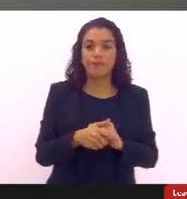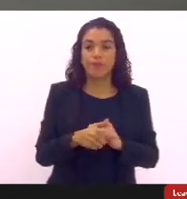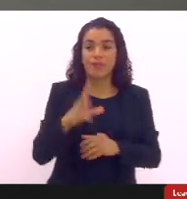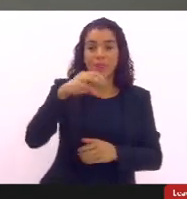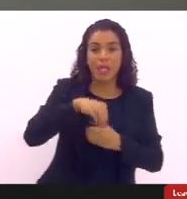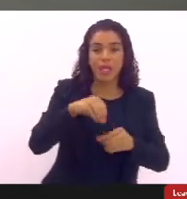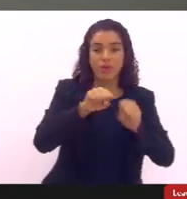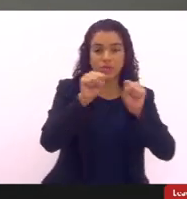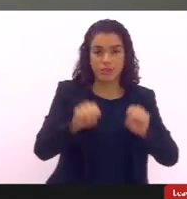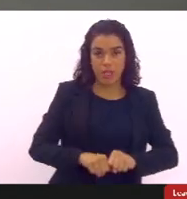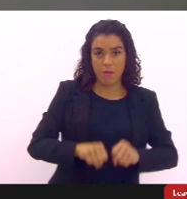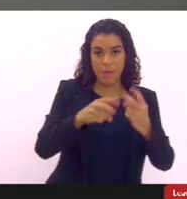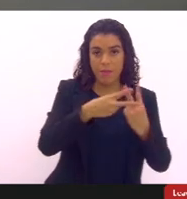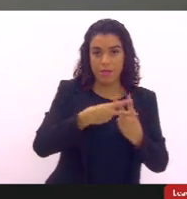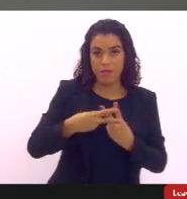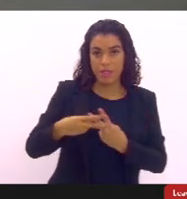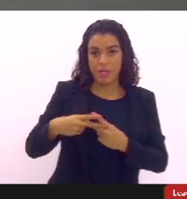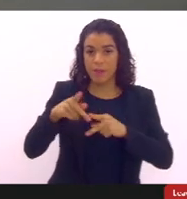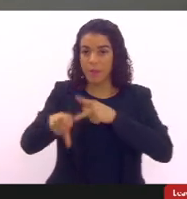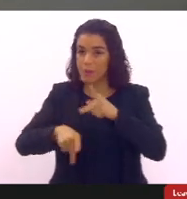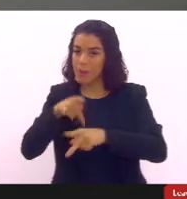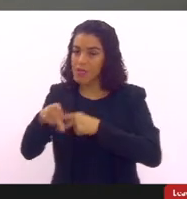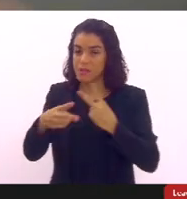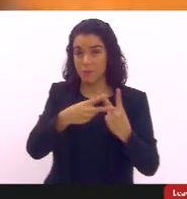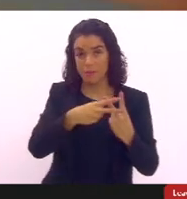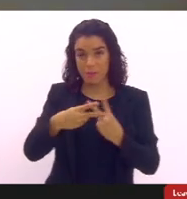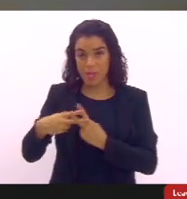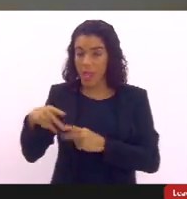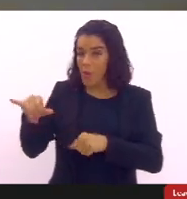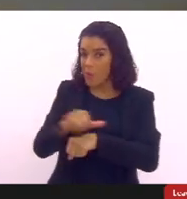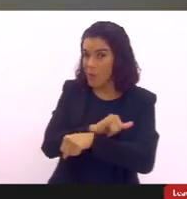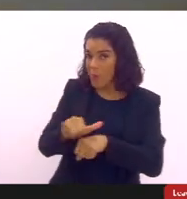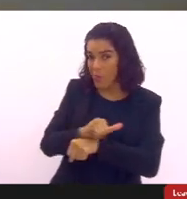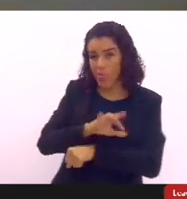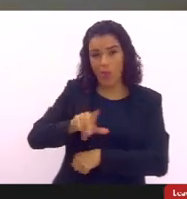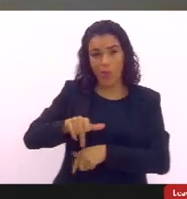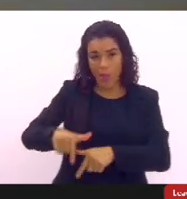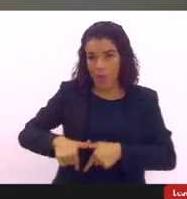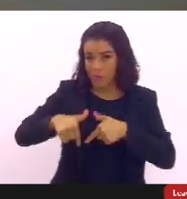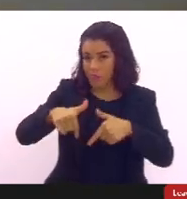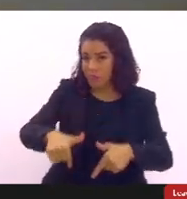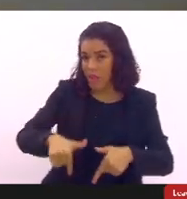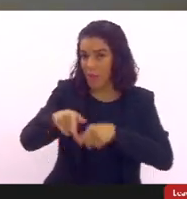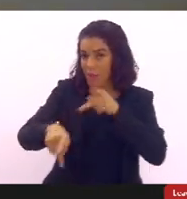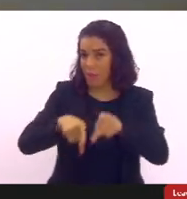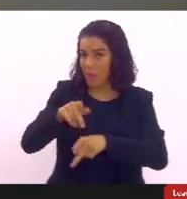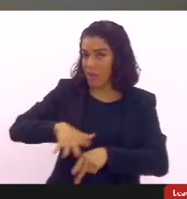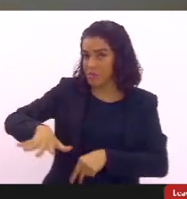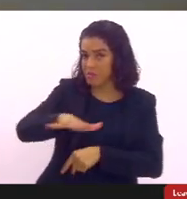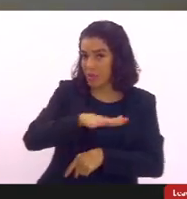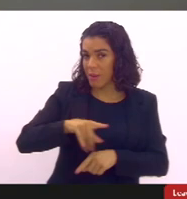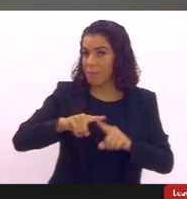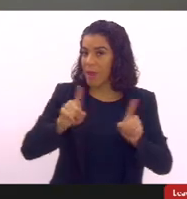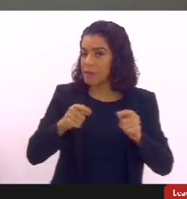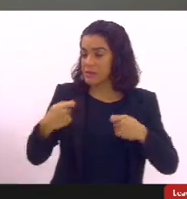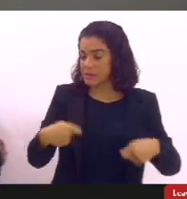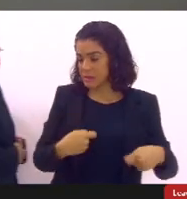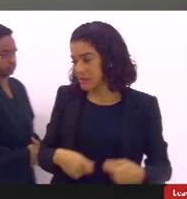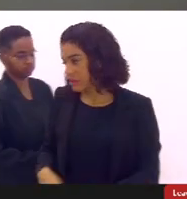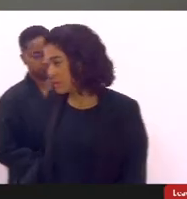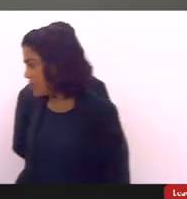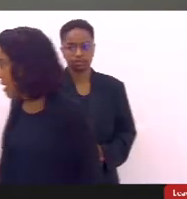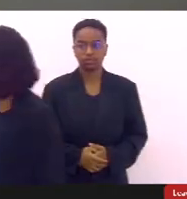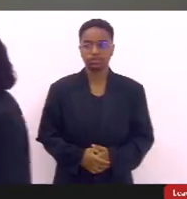penitenciário, é específico da população presa, é uma estratégia que não é utilizada normalmente na população geral, mas que é imprescindível